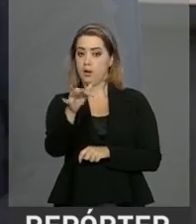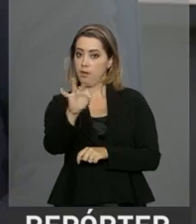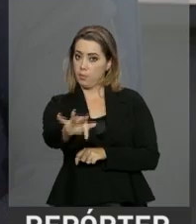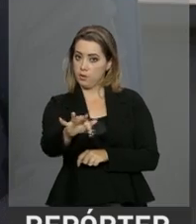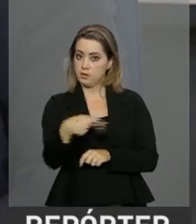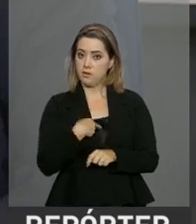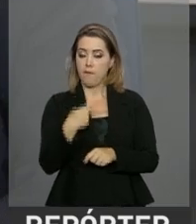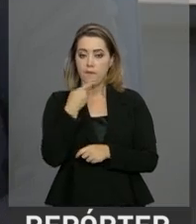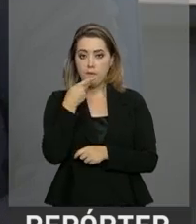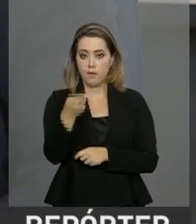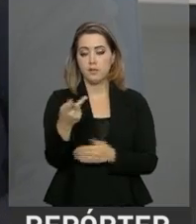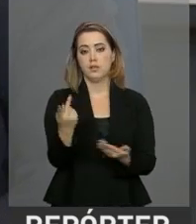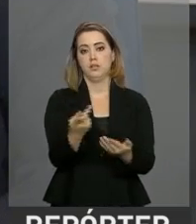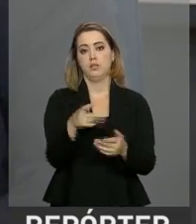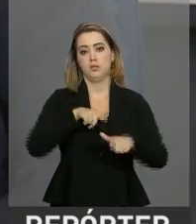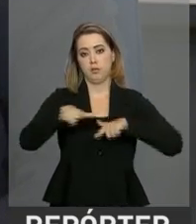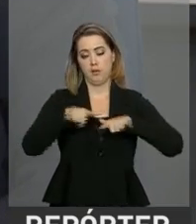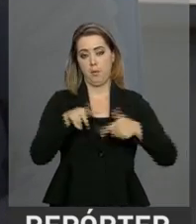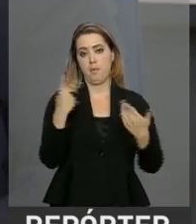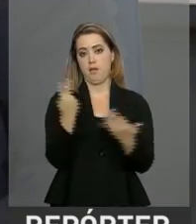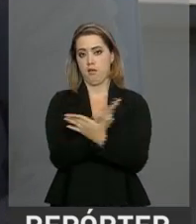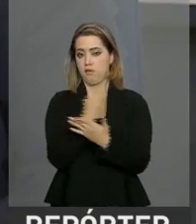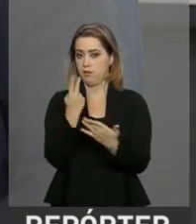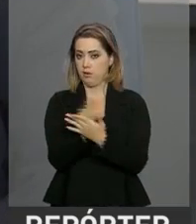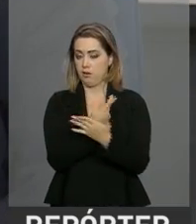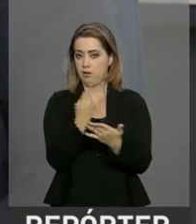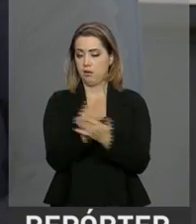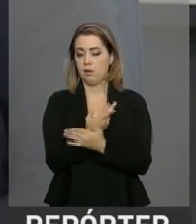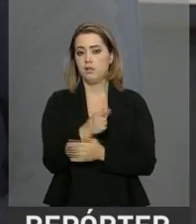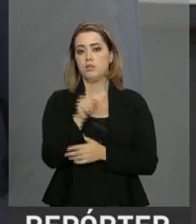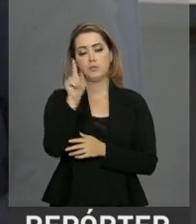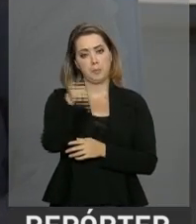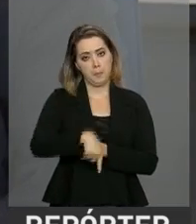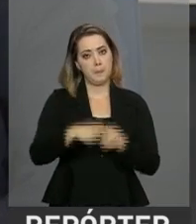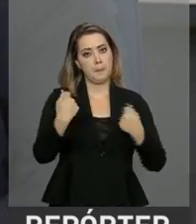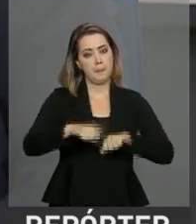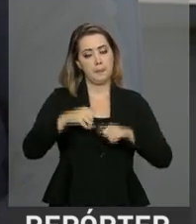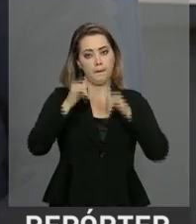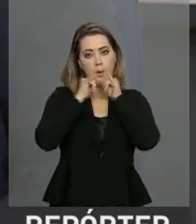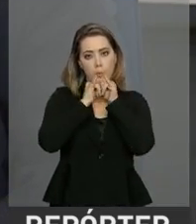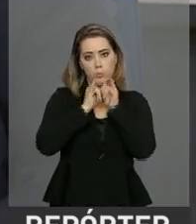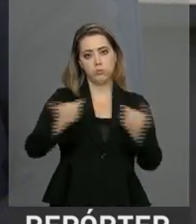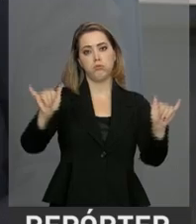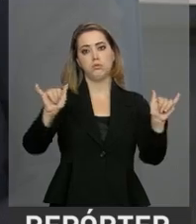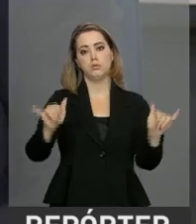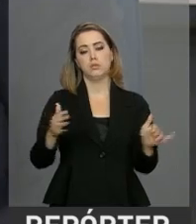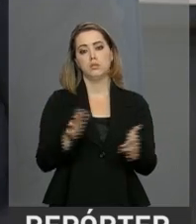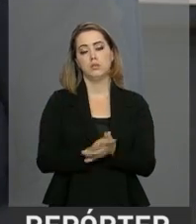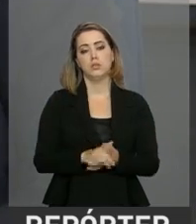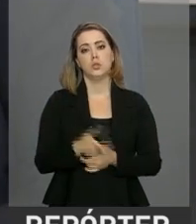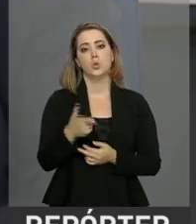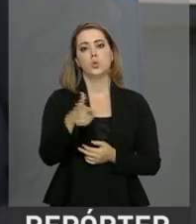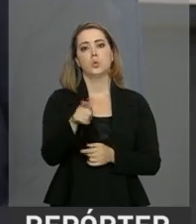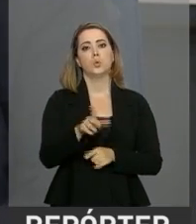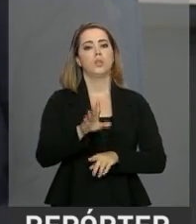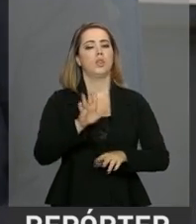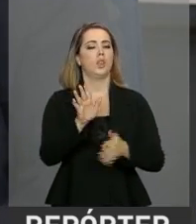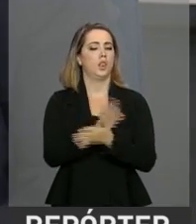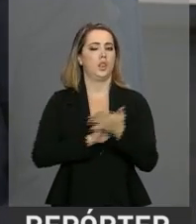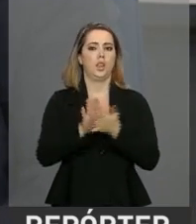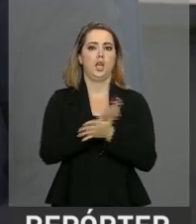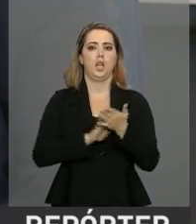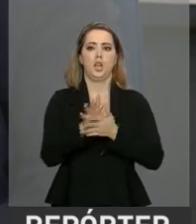expondo esses desvios de finalidade. Para ficar bem claro aqui, o que acho que já ficou, que não há nenhuma disputa ou